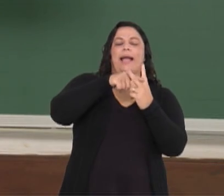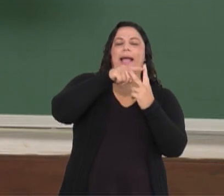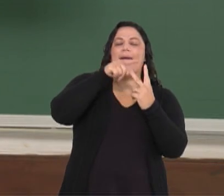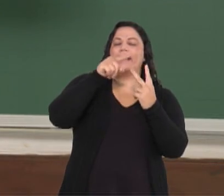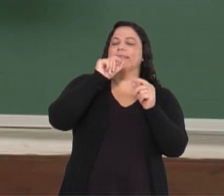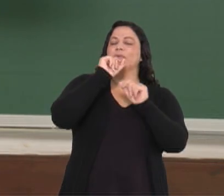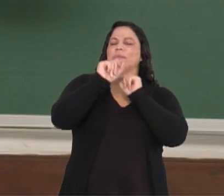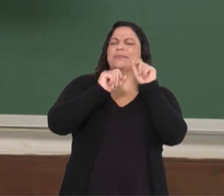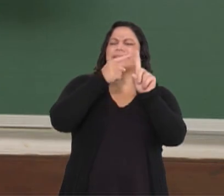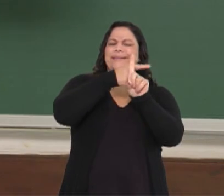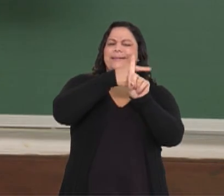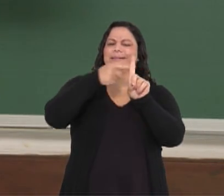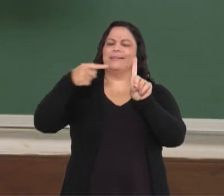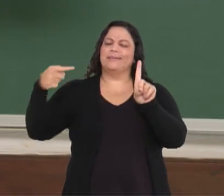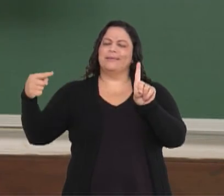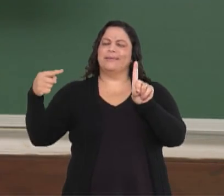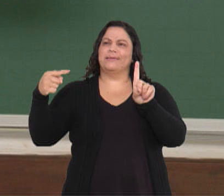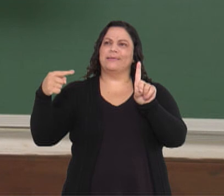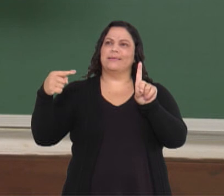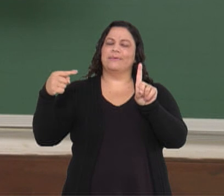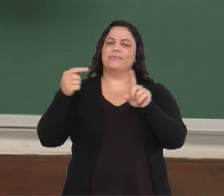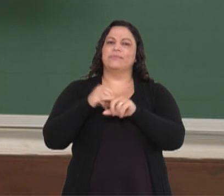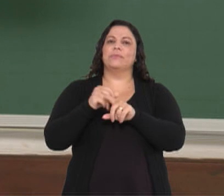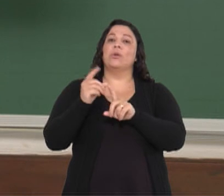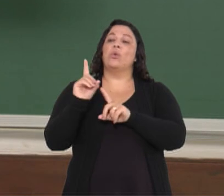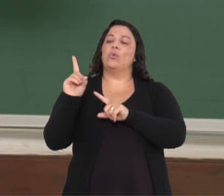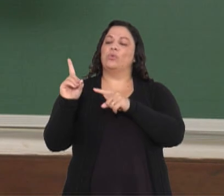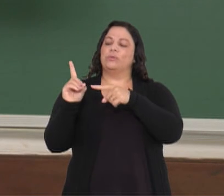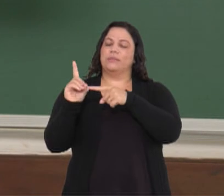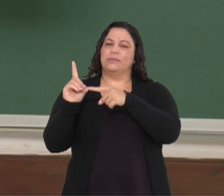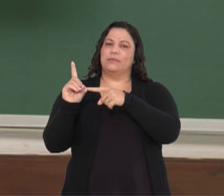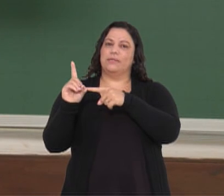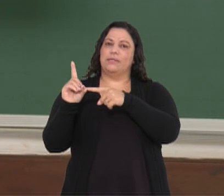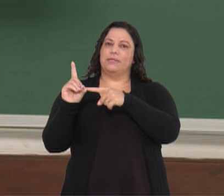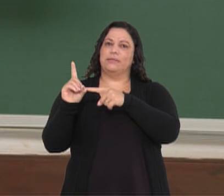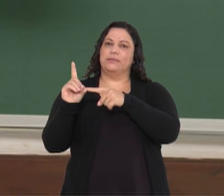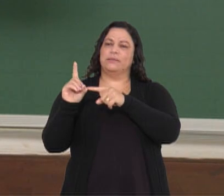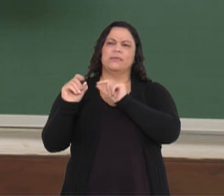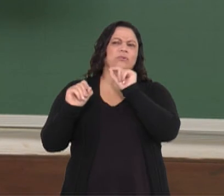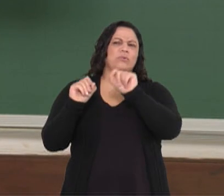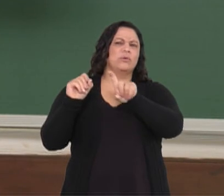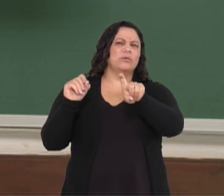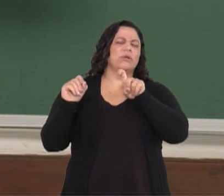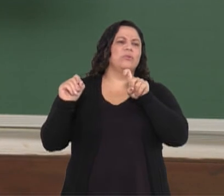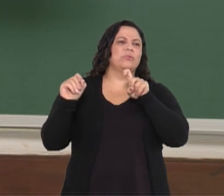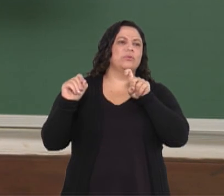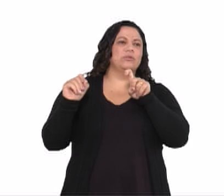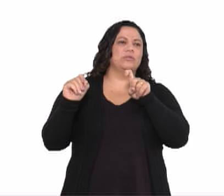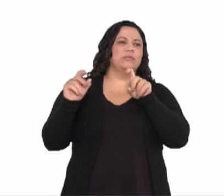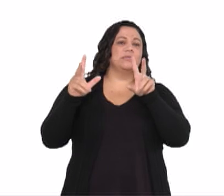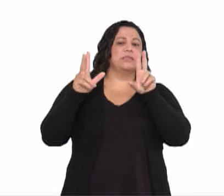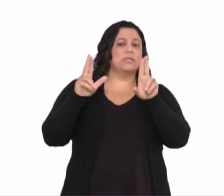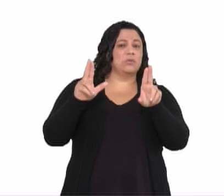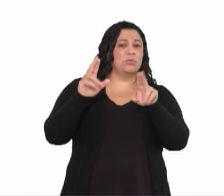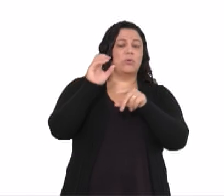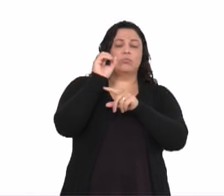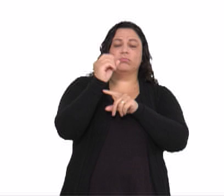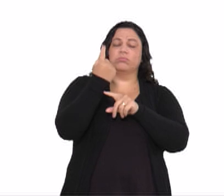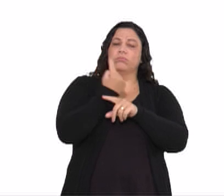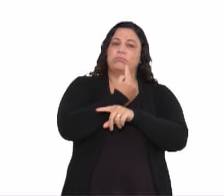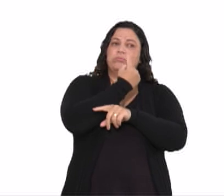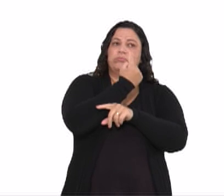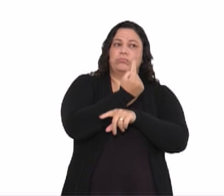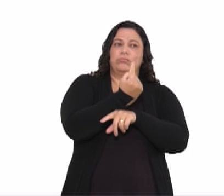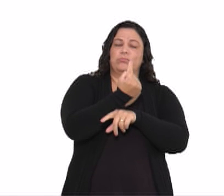seja, vou lá no divisor, que é o D, que é o meu polinômio x menos 1, e quanto vale o x? Eu igualo a zero, x vale 1.